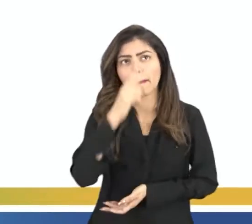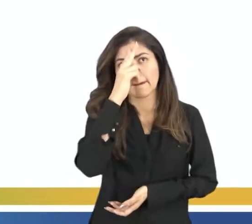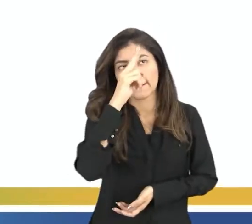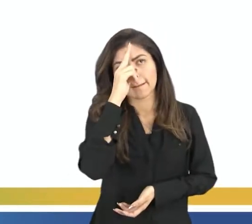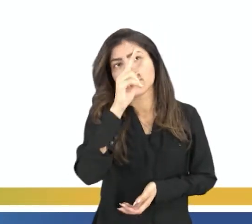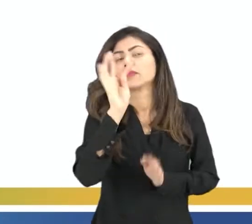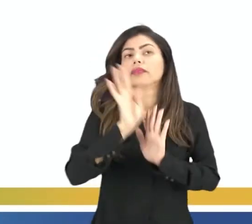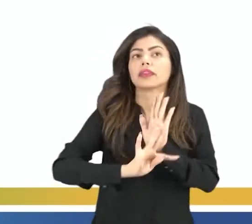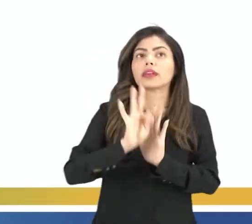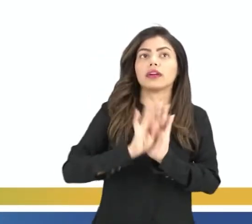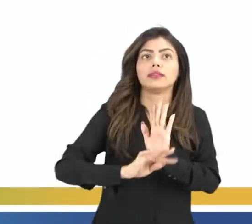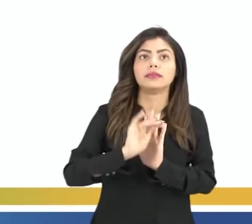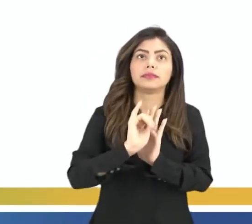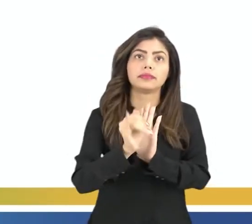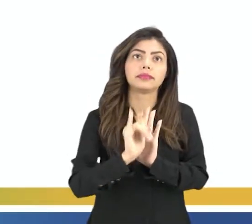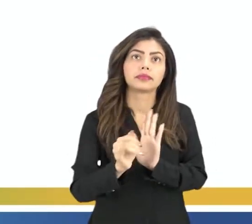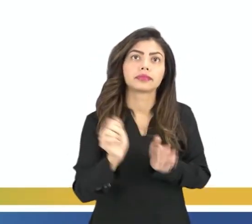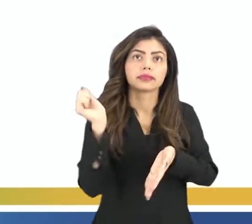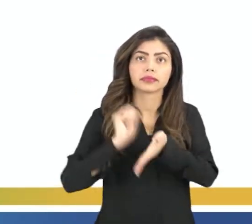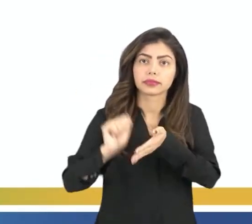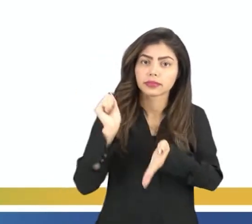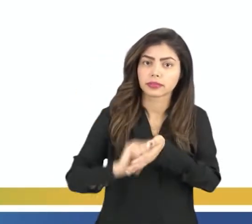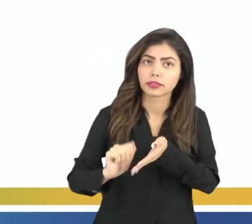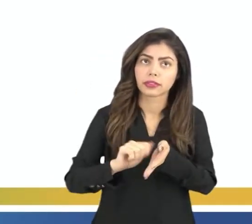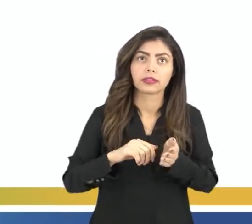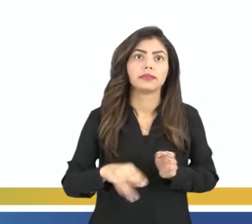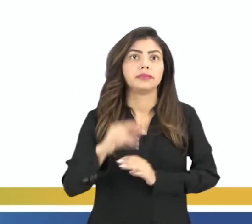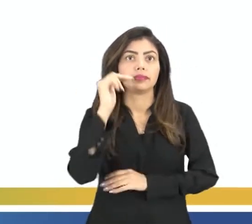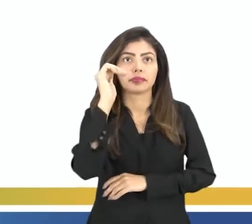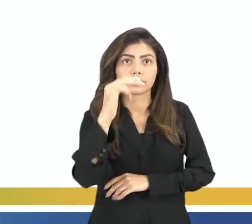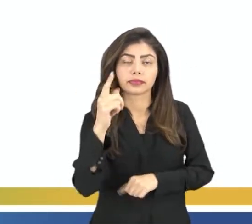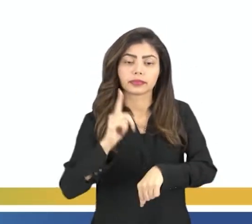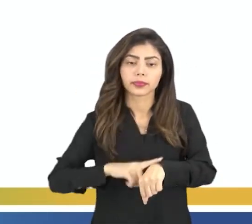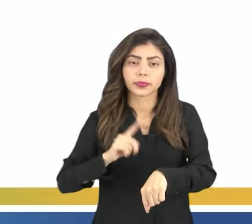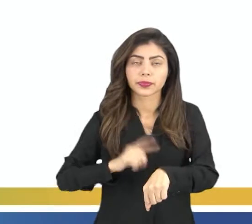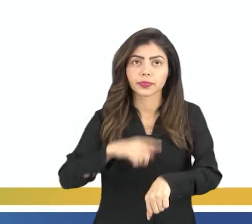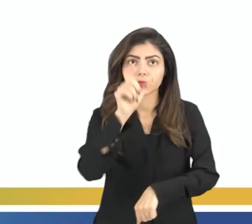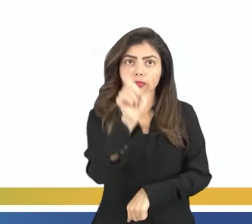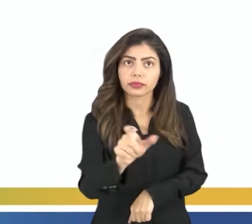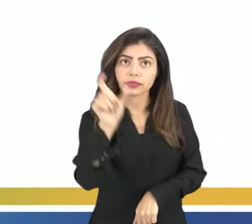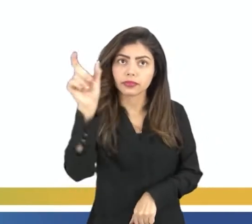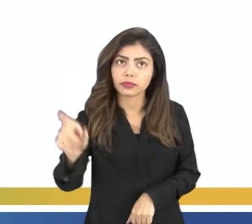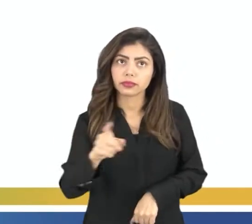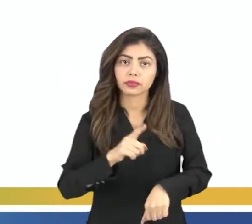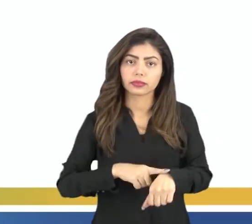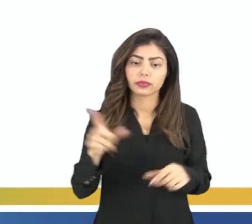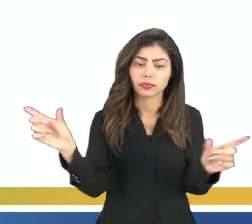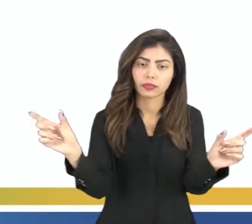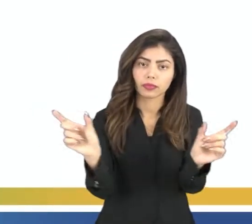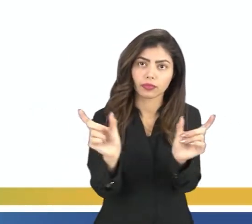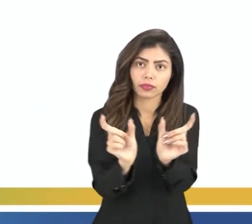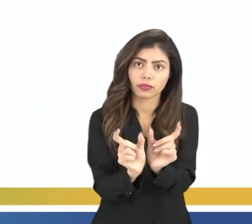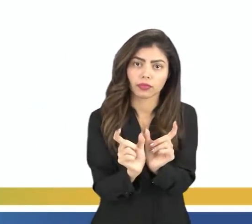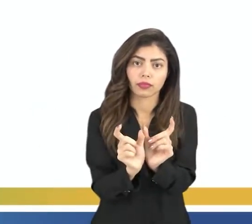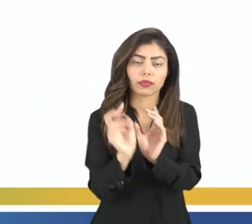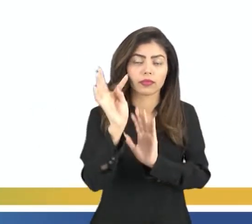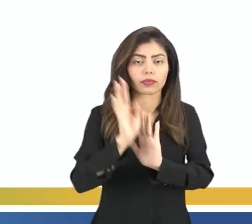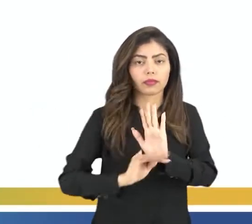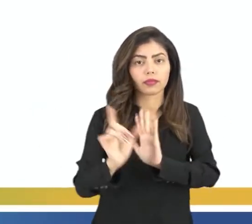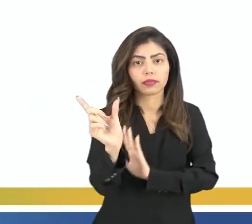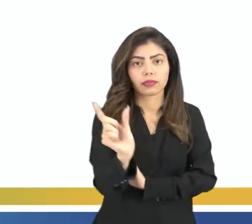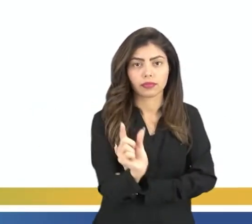texto narrativo, nós temos elementos personagem, espaço, narrador, tempo, enredo, e o conto é um texto curto. Ele vai trazer todas